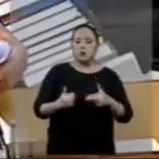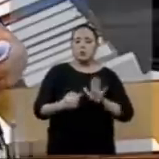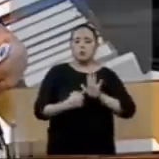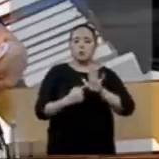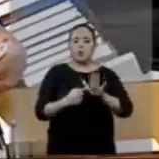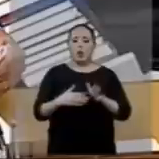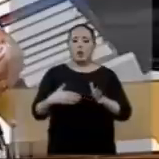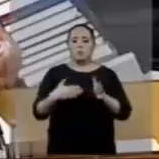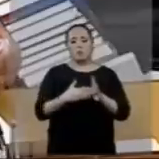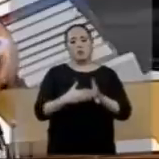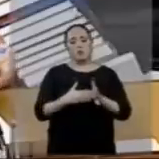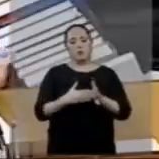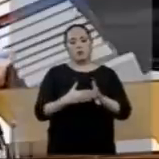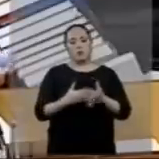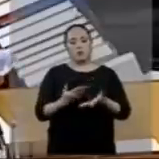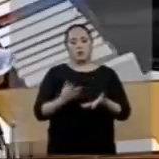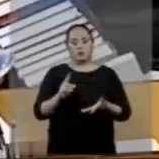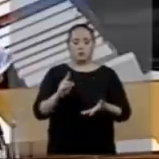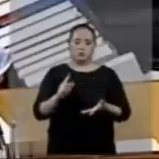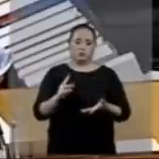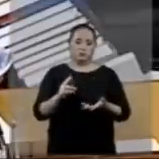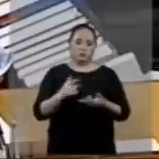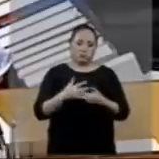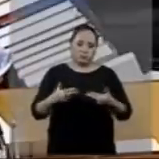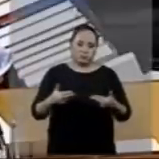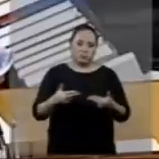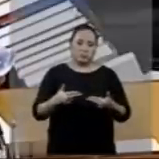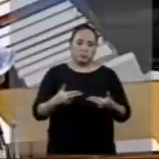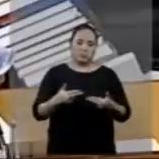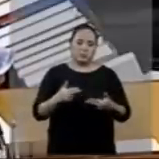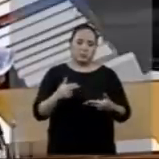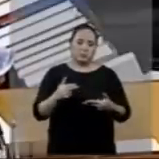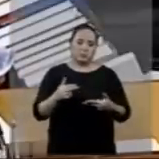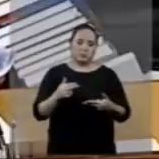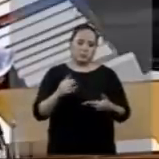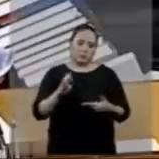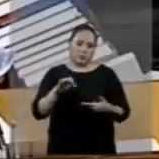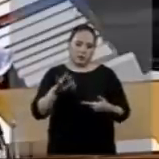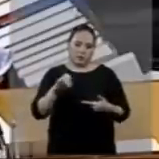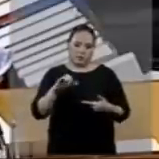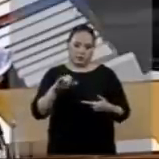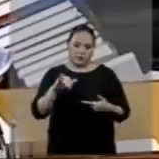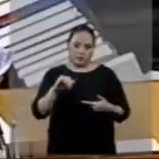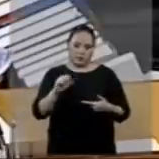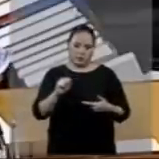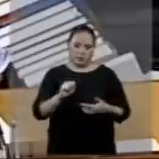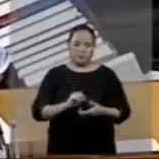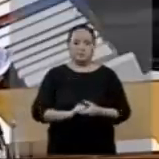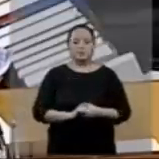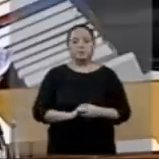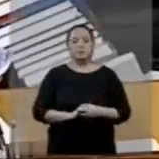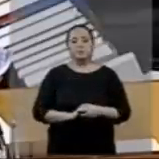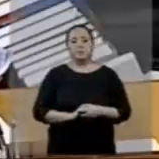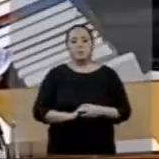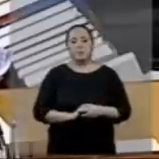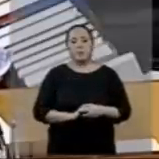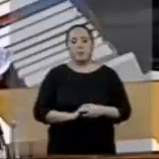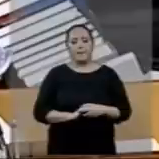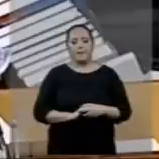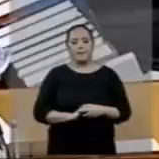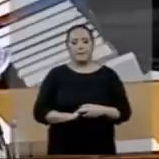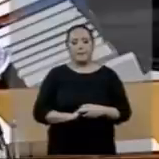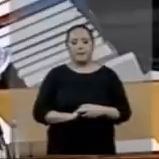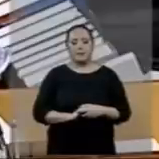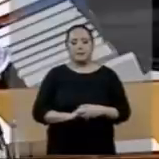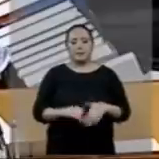do gozo do benefício. Alega mostrar-se necessária a distinção para a concretização